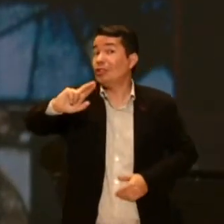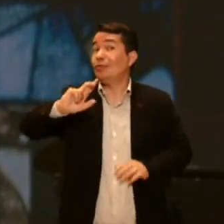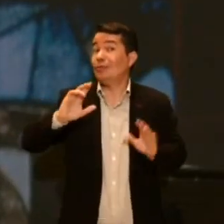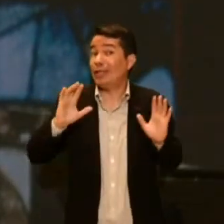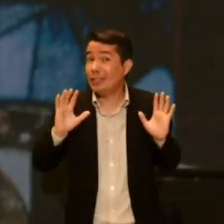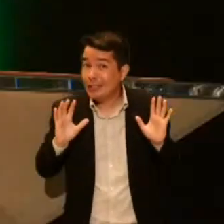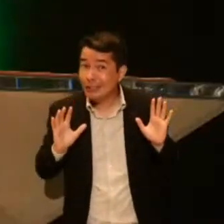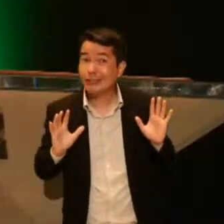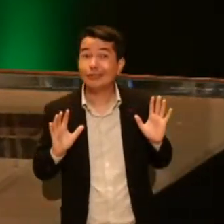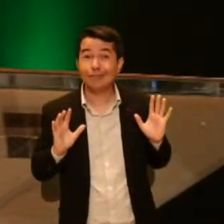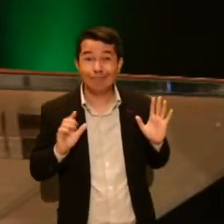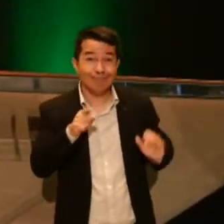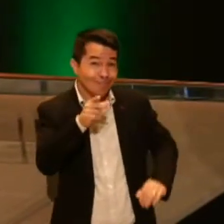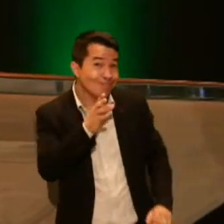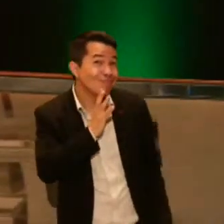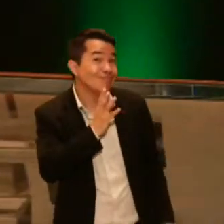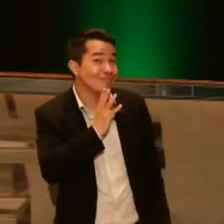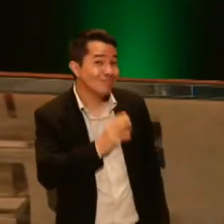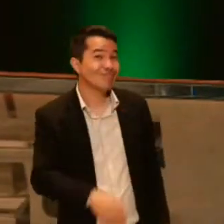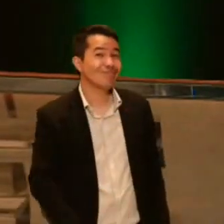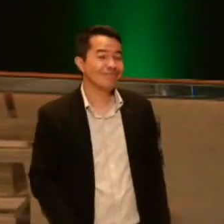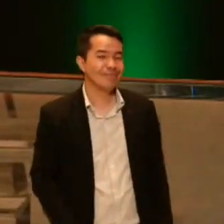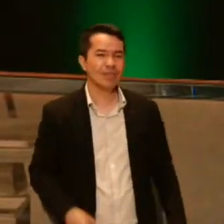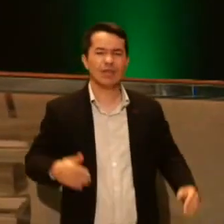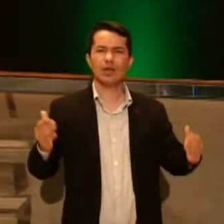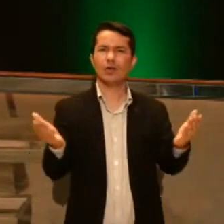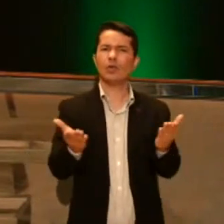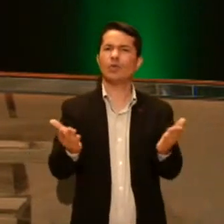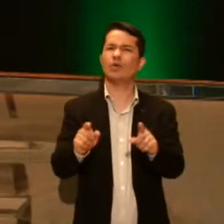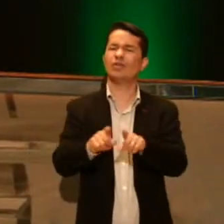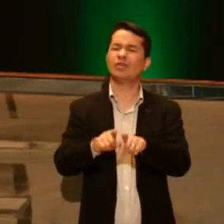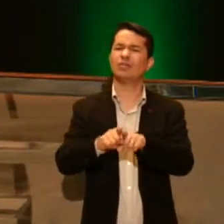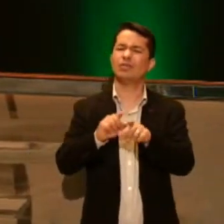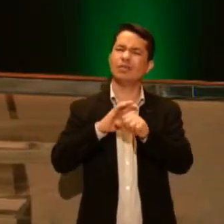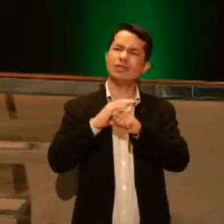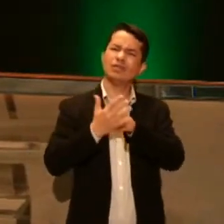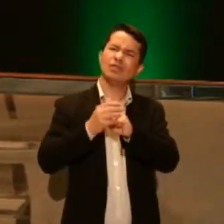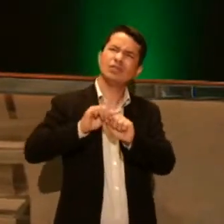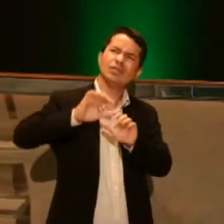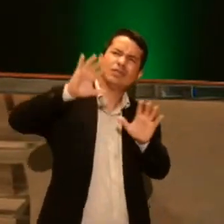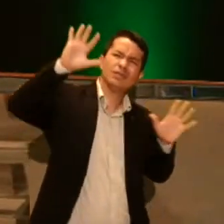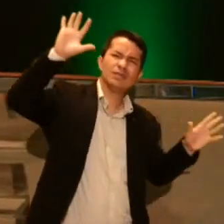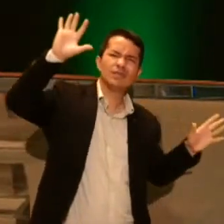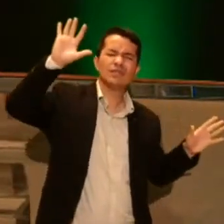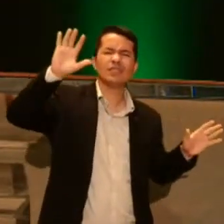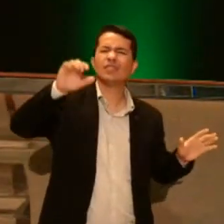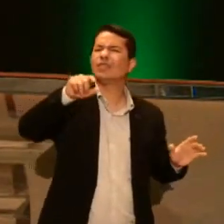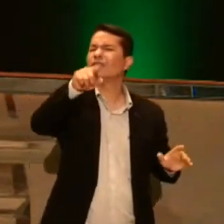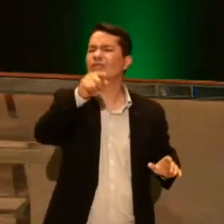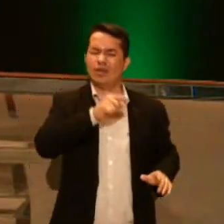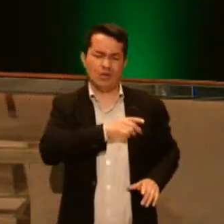Nesta pandemia, não importa a distância, o que importa é o coração.